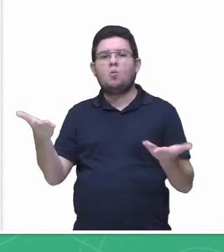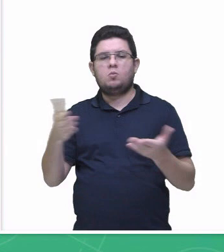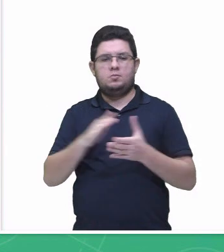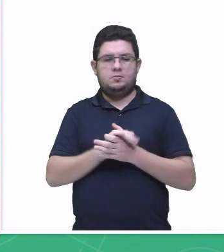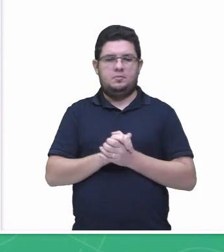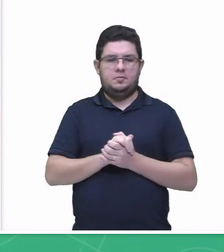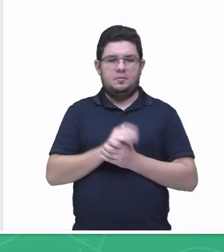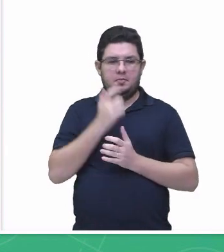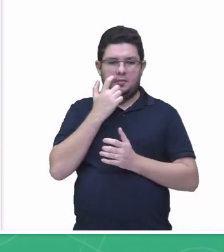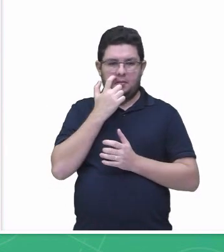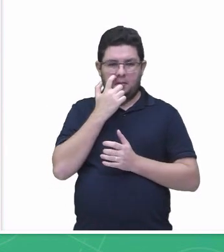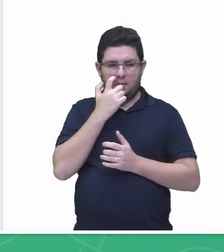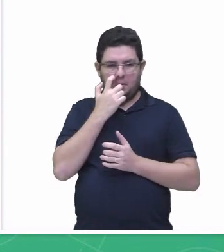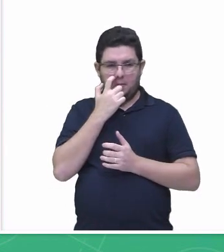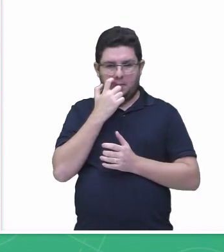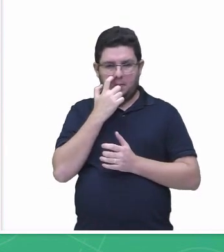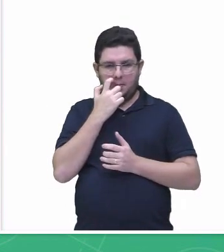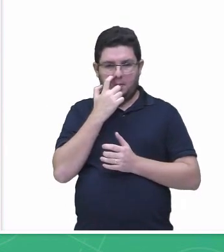respostas.